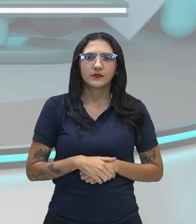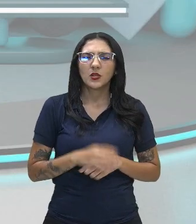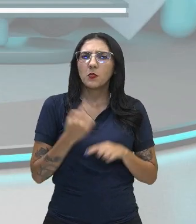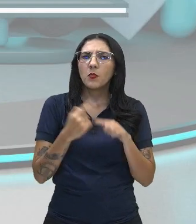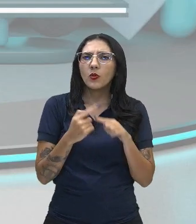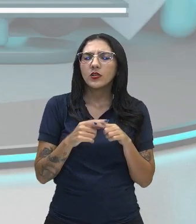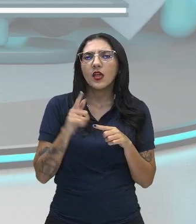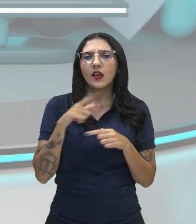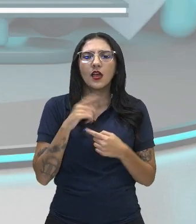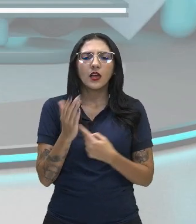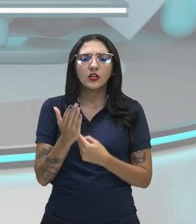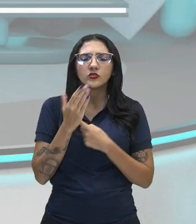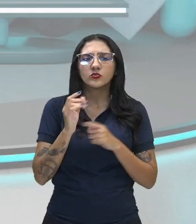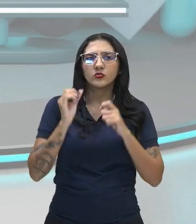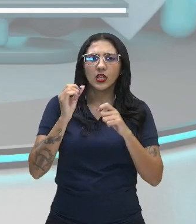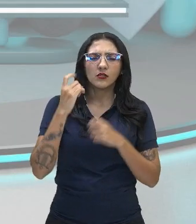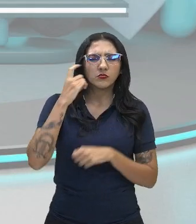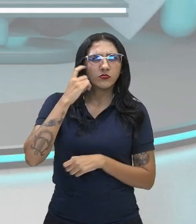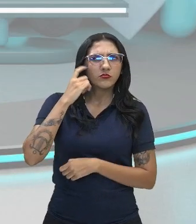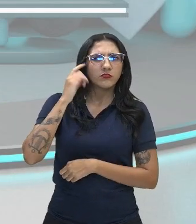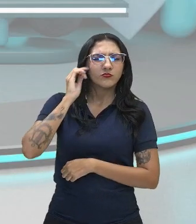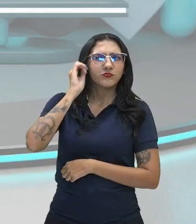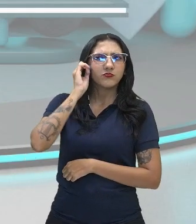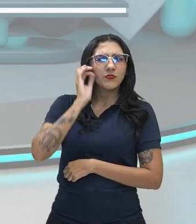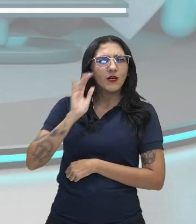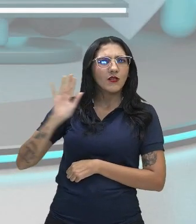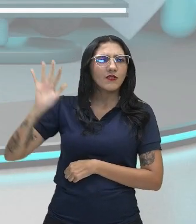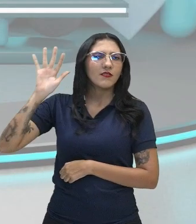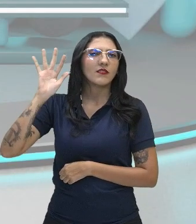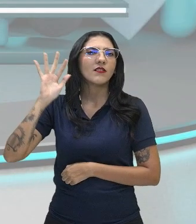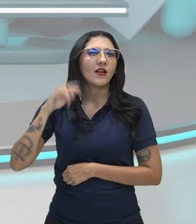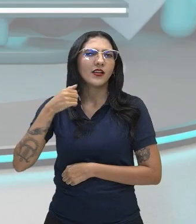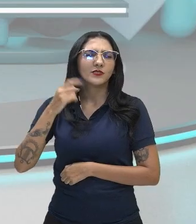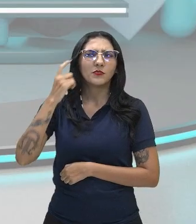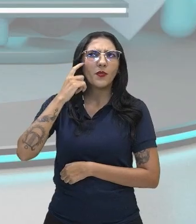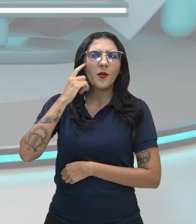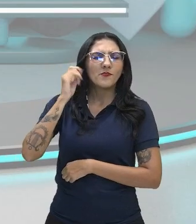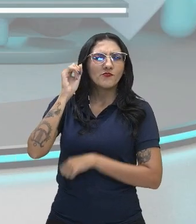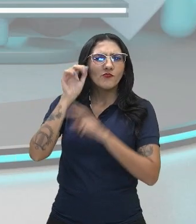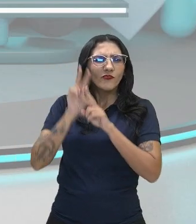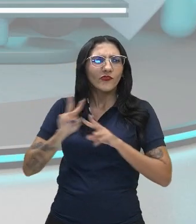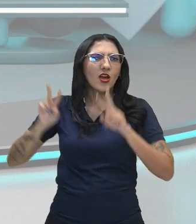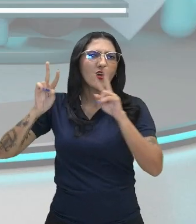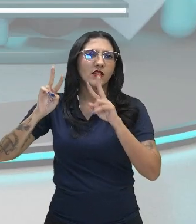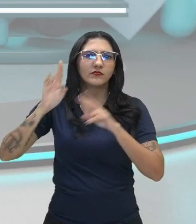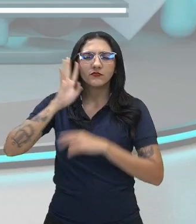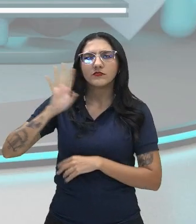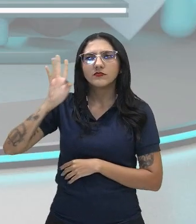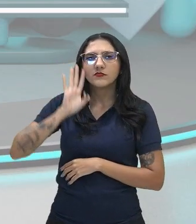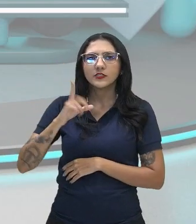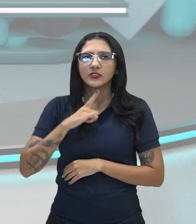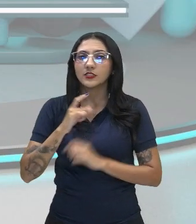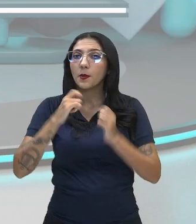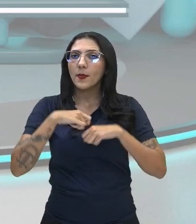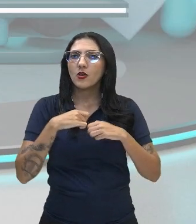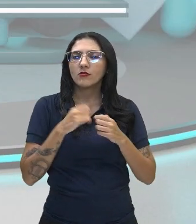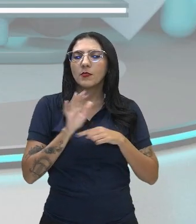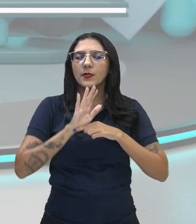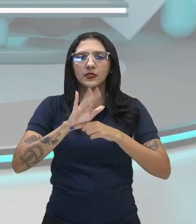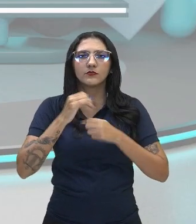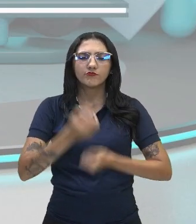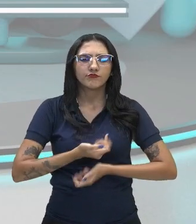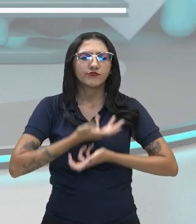a criar imagens mentais, você visualiza, né? E ajuda a transmitir as emoções